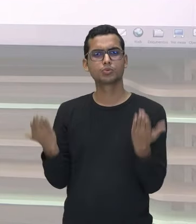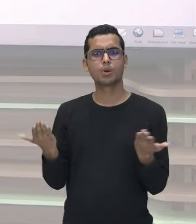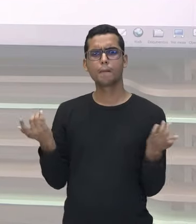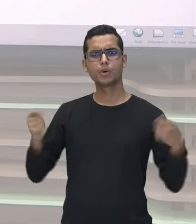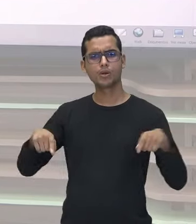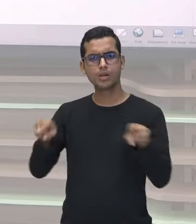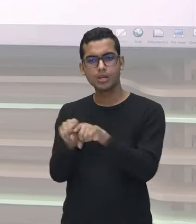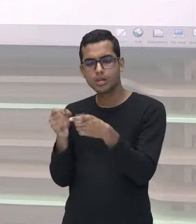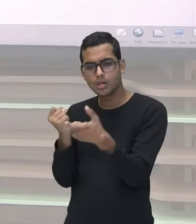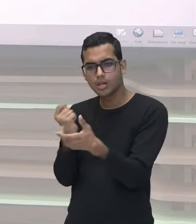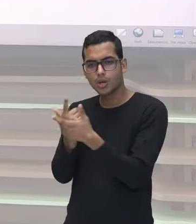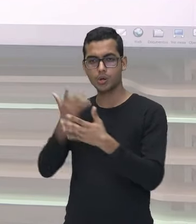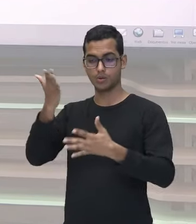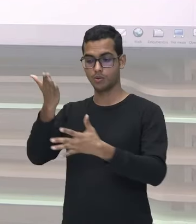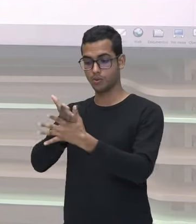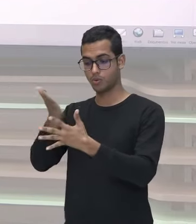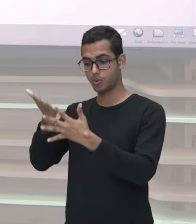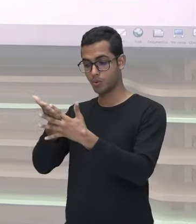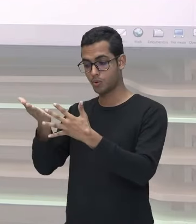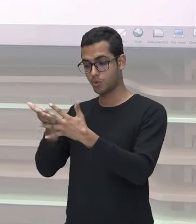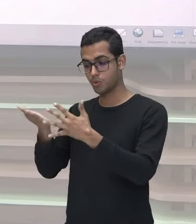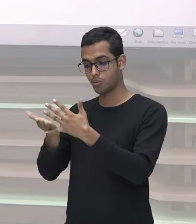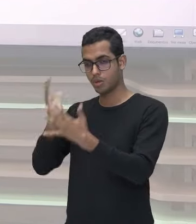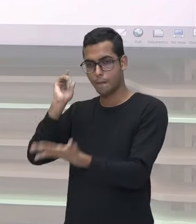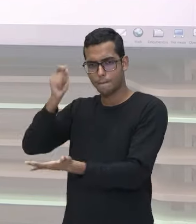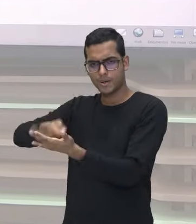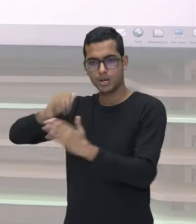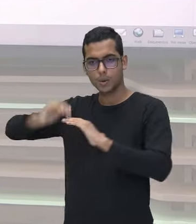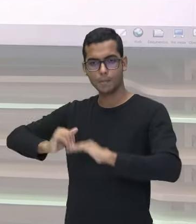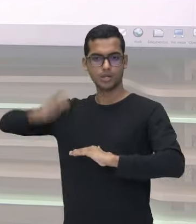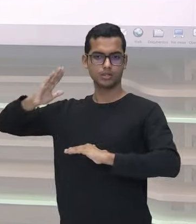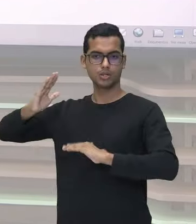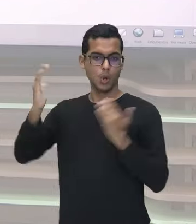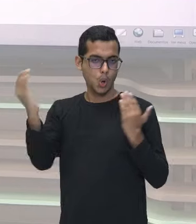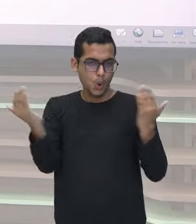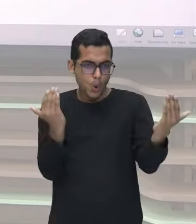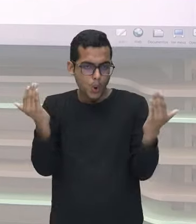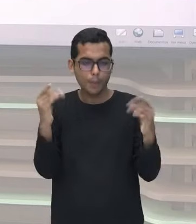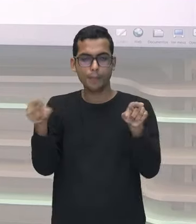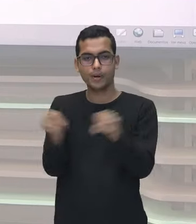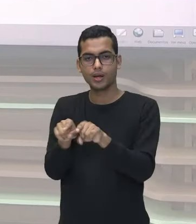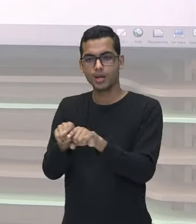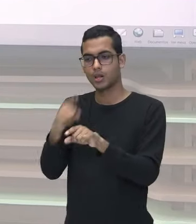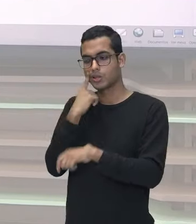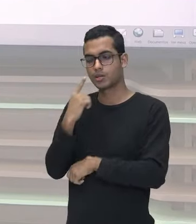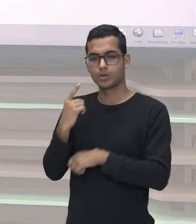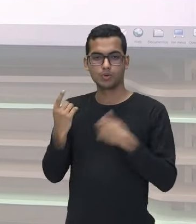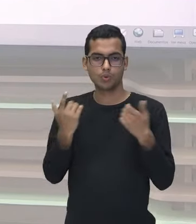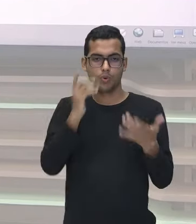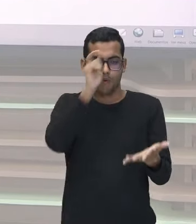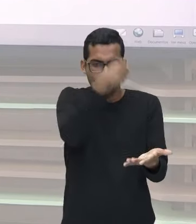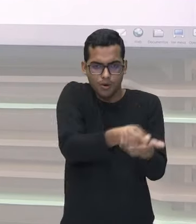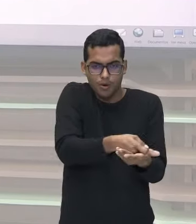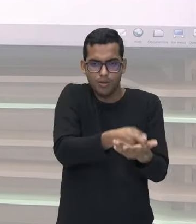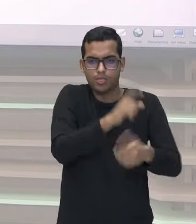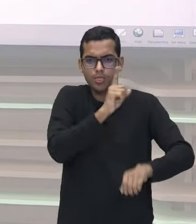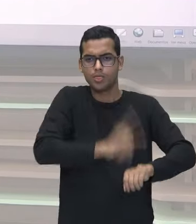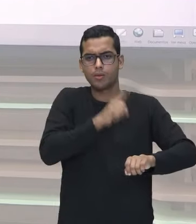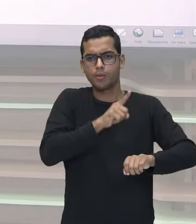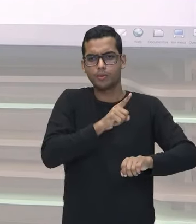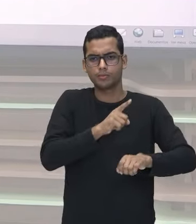Será que eu estou pagando muito a mais nessas parcelas de 12 de 34 do que se eu comprasse essa bicicleta